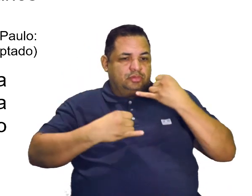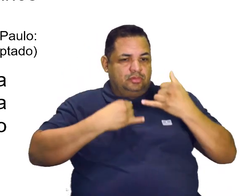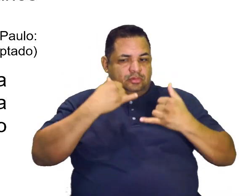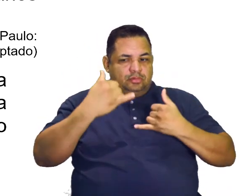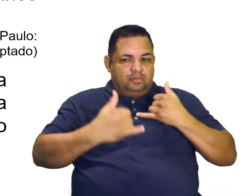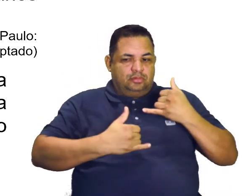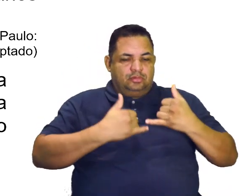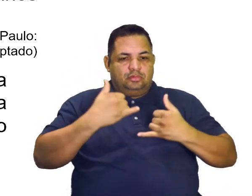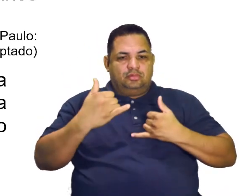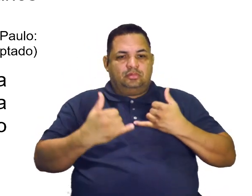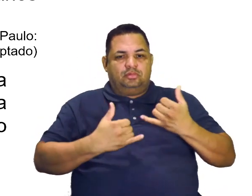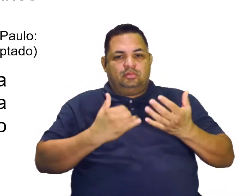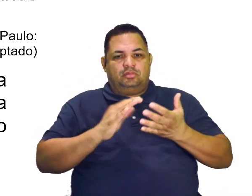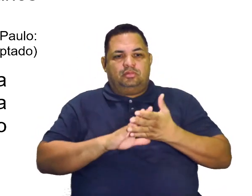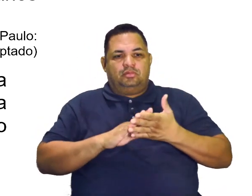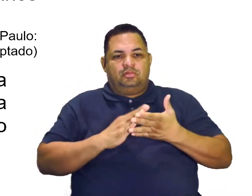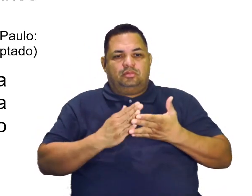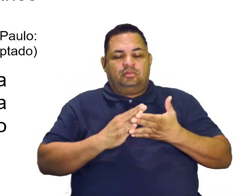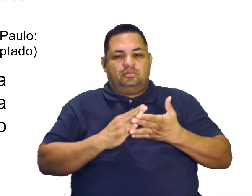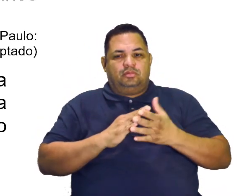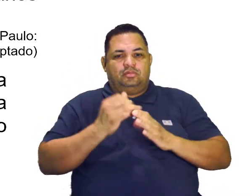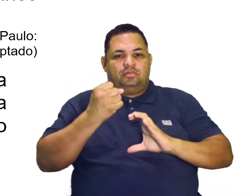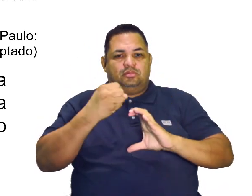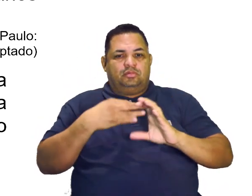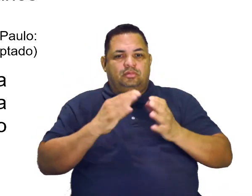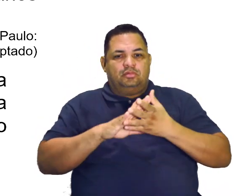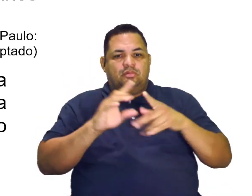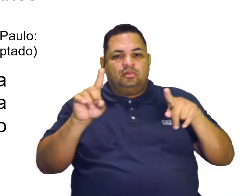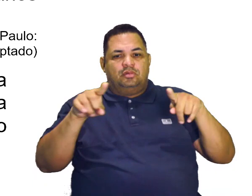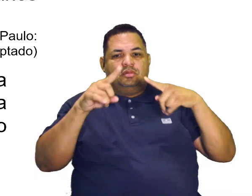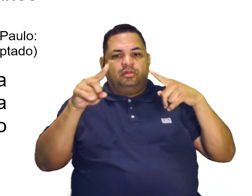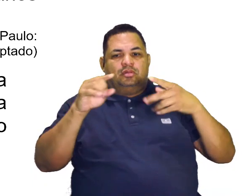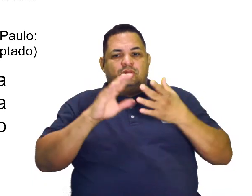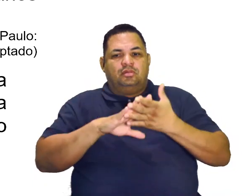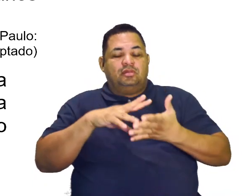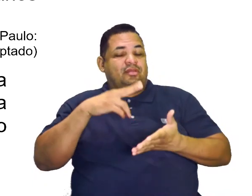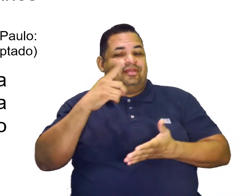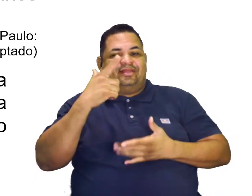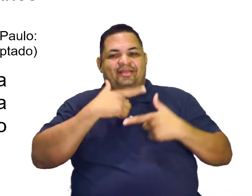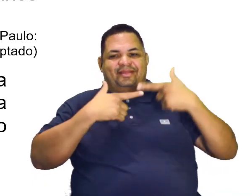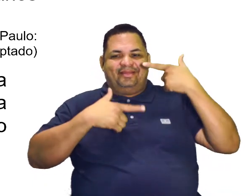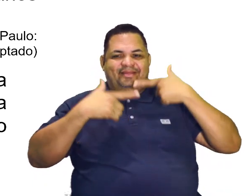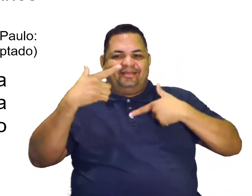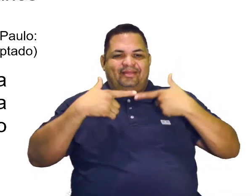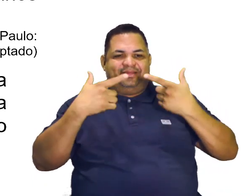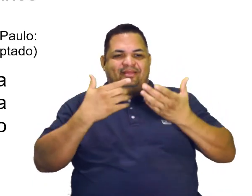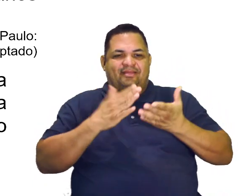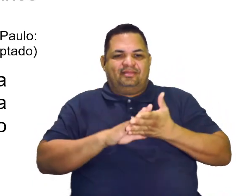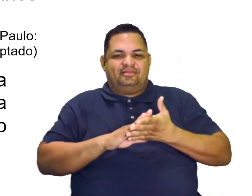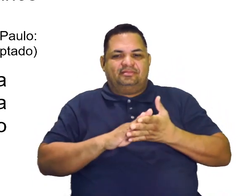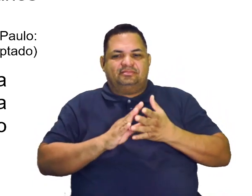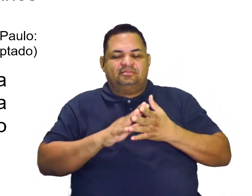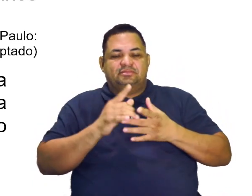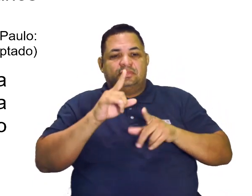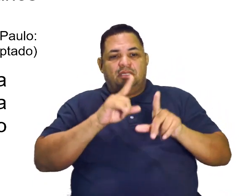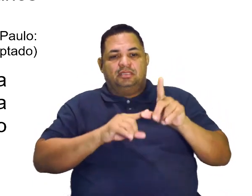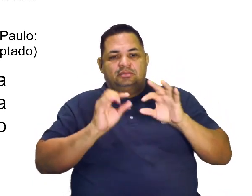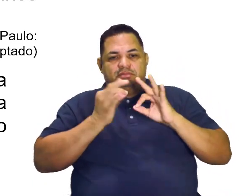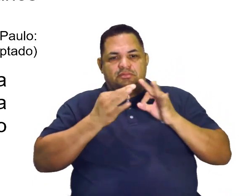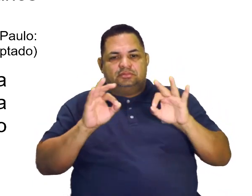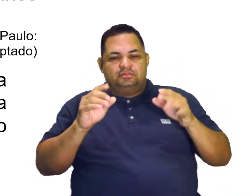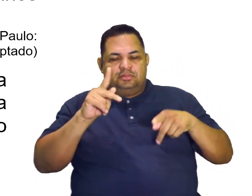cotidiano e brincadeiras, e caracterizam-se pelas músicas animadas, com letras